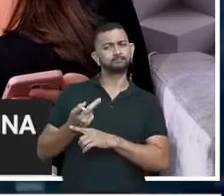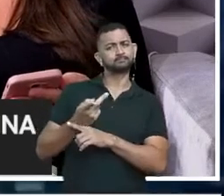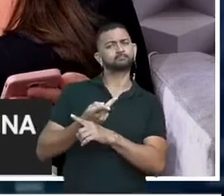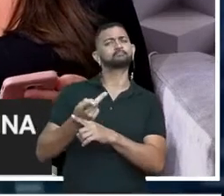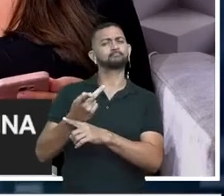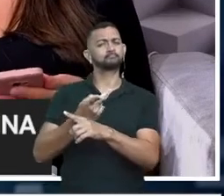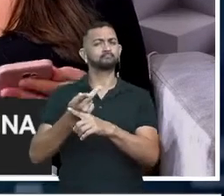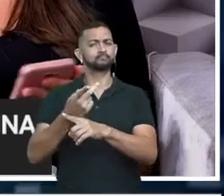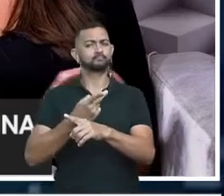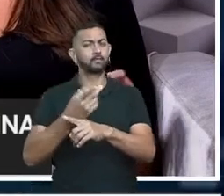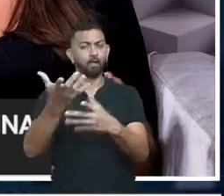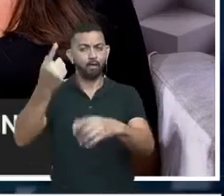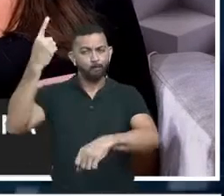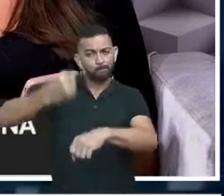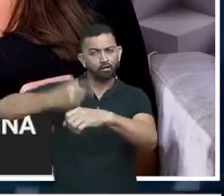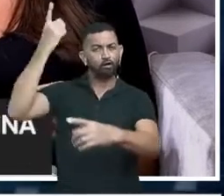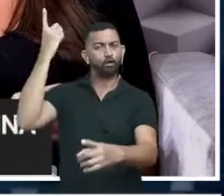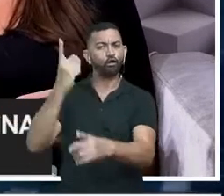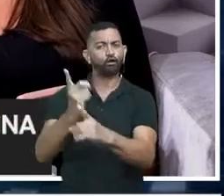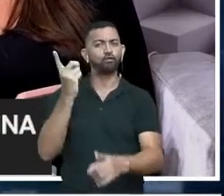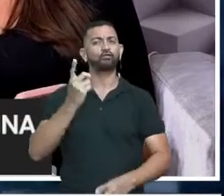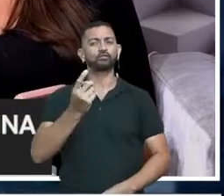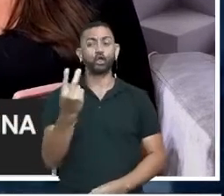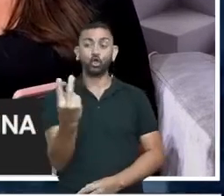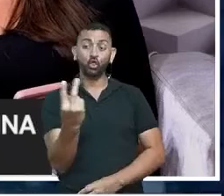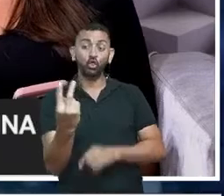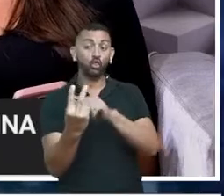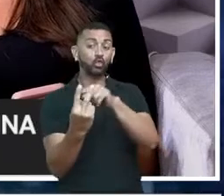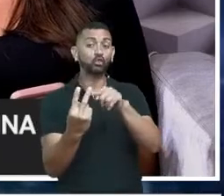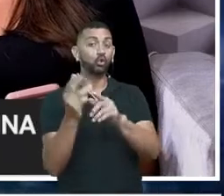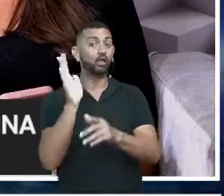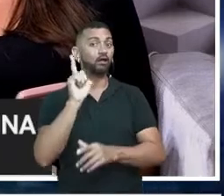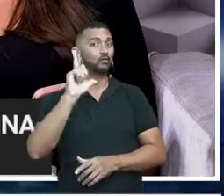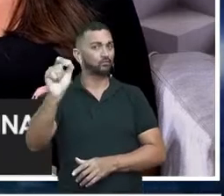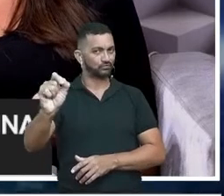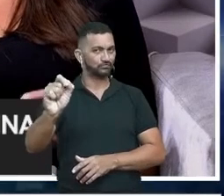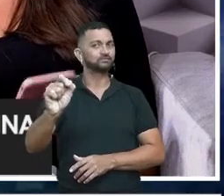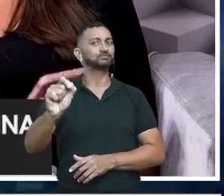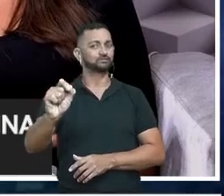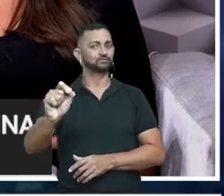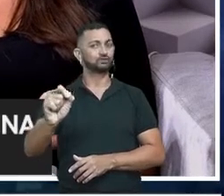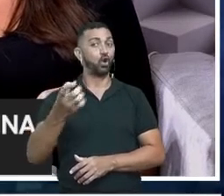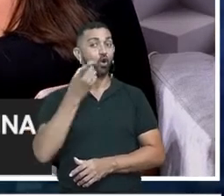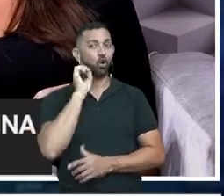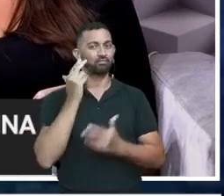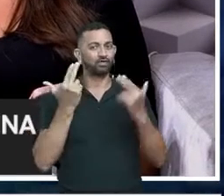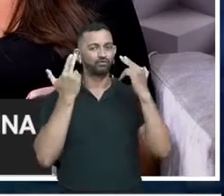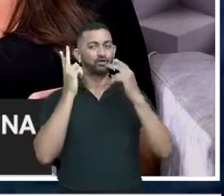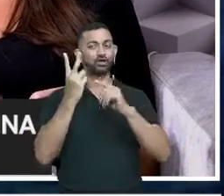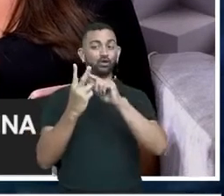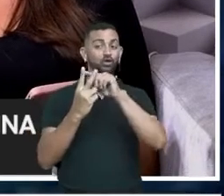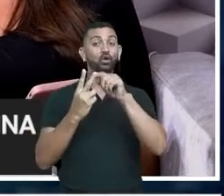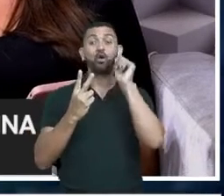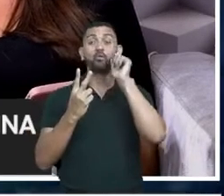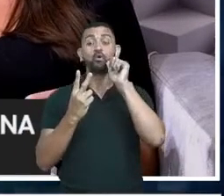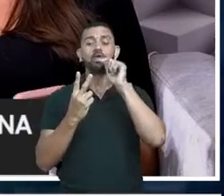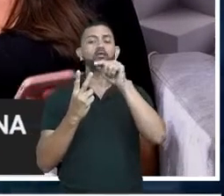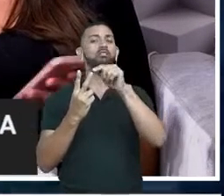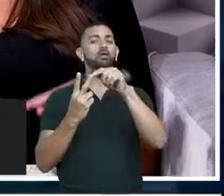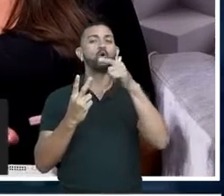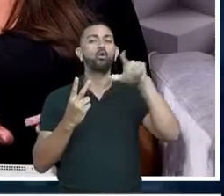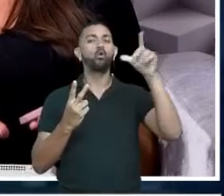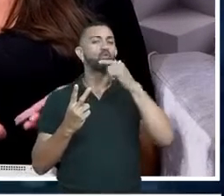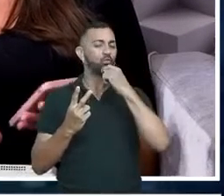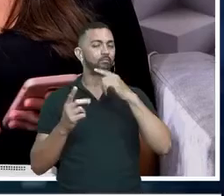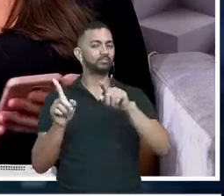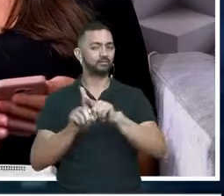tá fazendo as buscas para tentar localizar os outros dois integrantes aí que fizeram assalto também né que é a